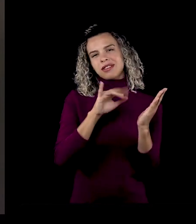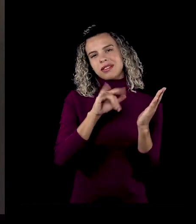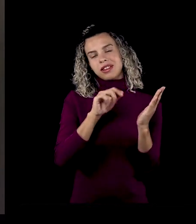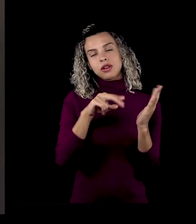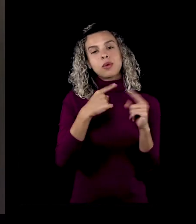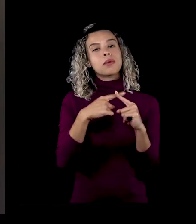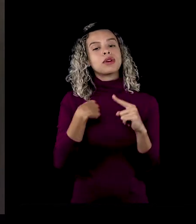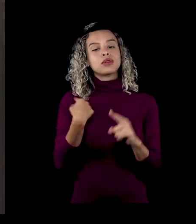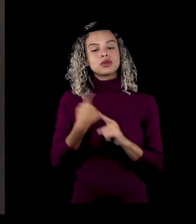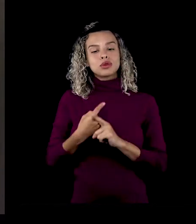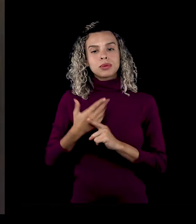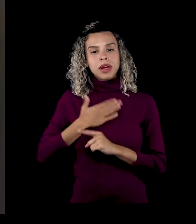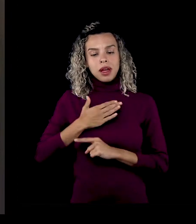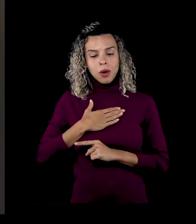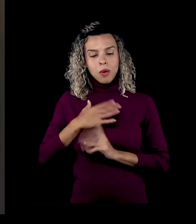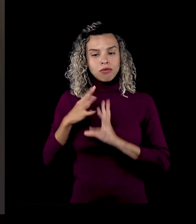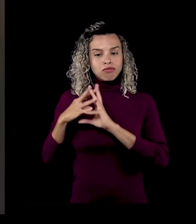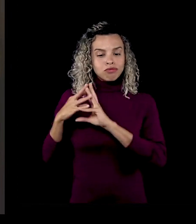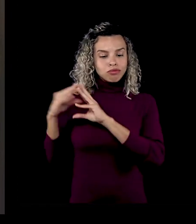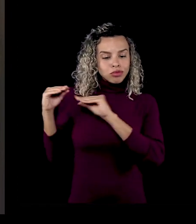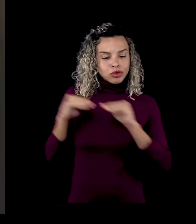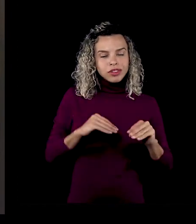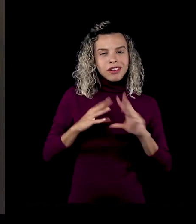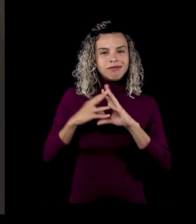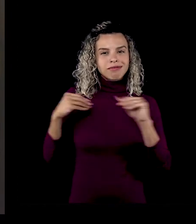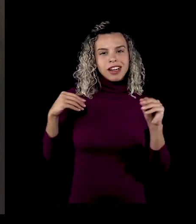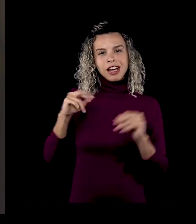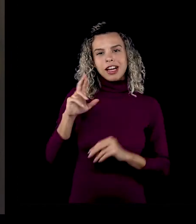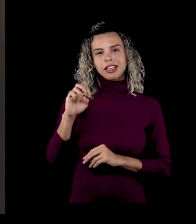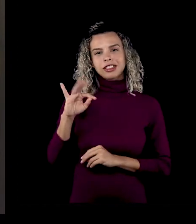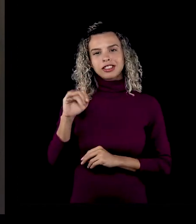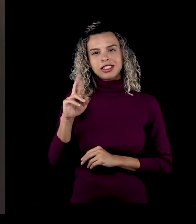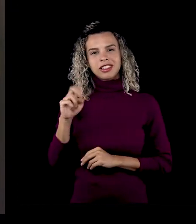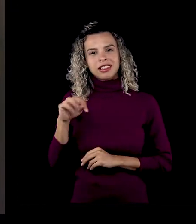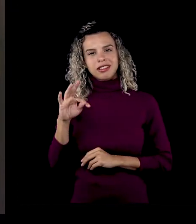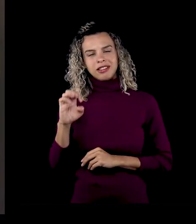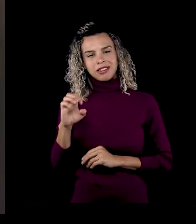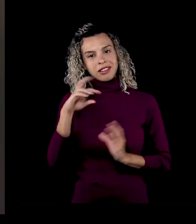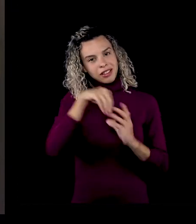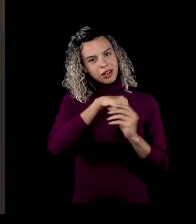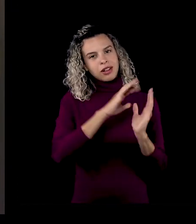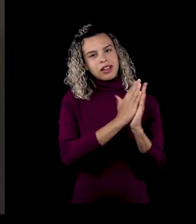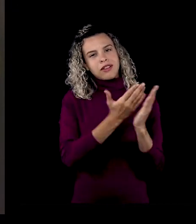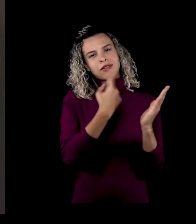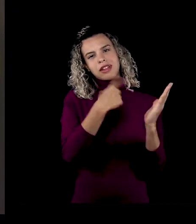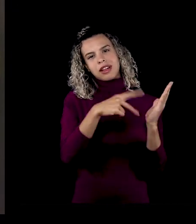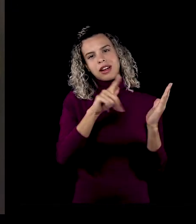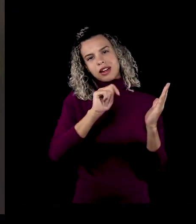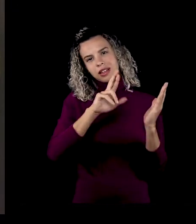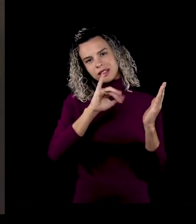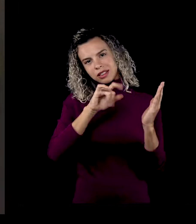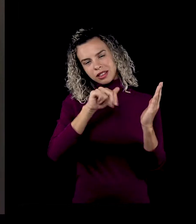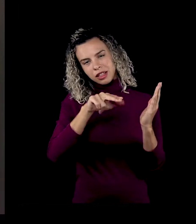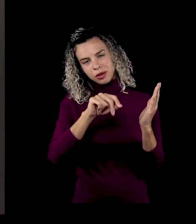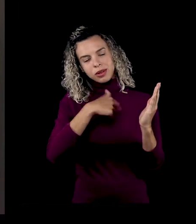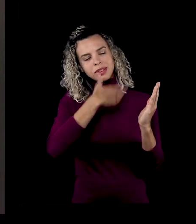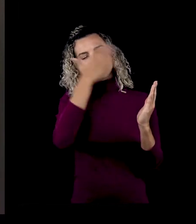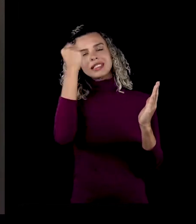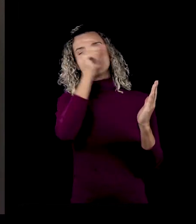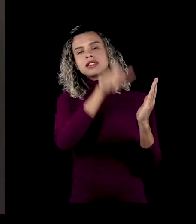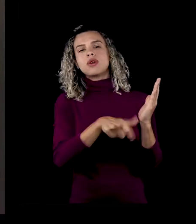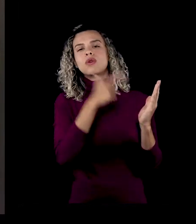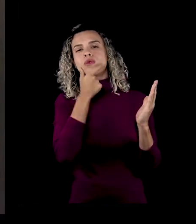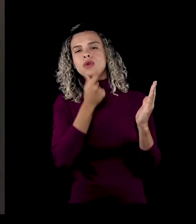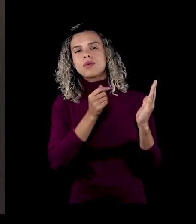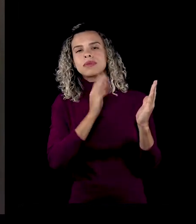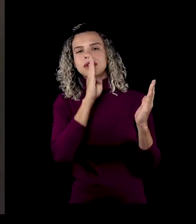que eu era um retirante lendo Graciliano Ramos. Então, existe uma questão humana ali que me fazia esquecer que era um homem escrevendo